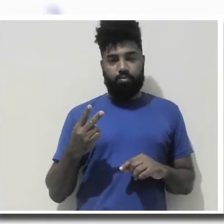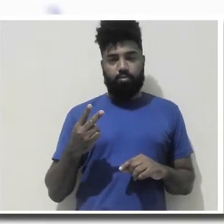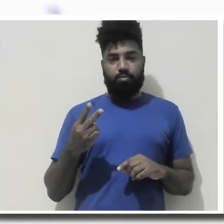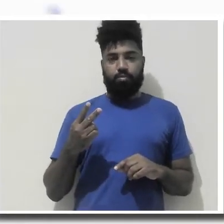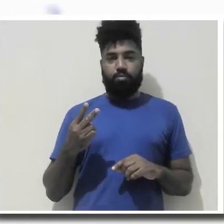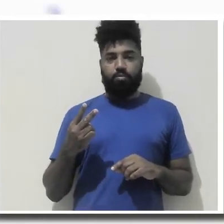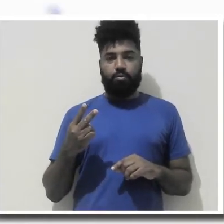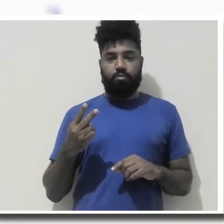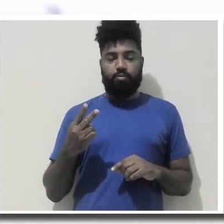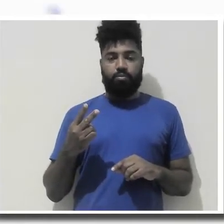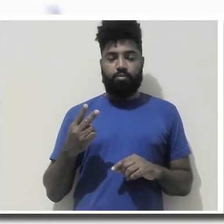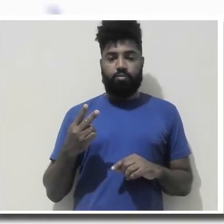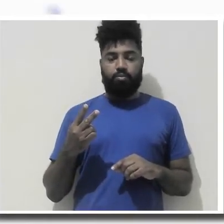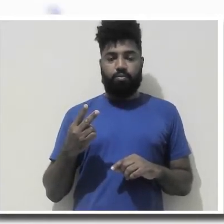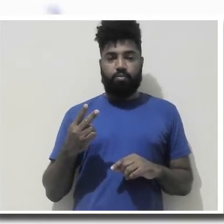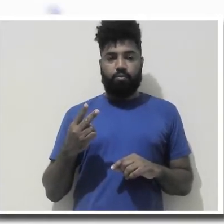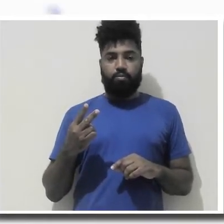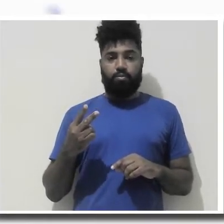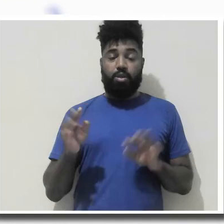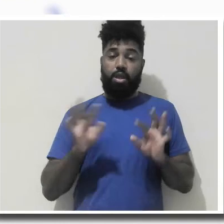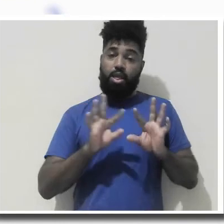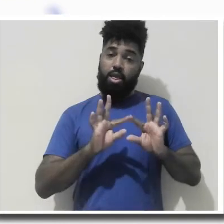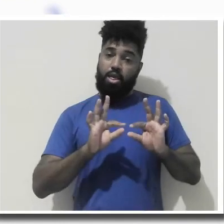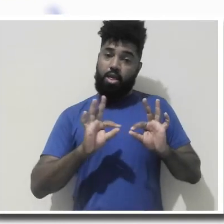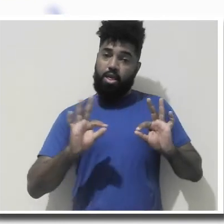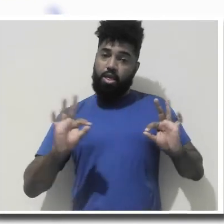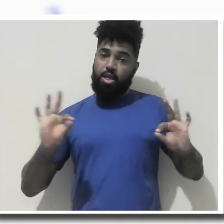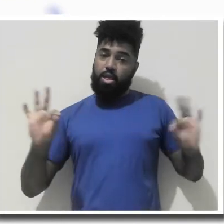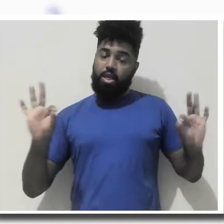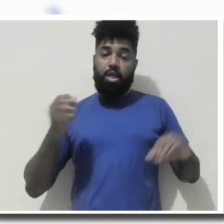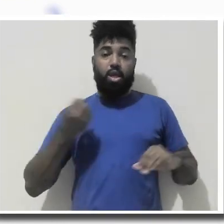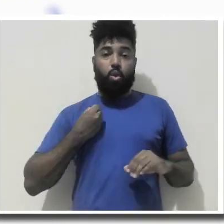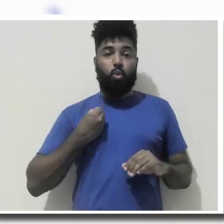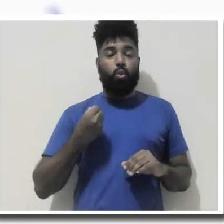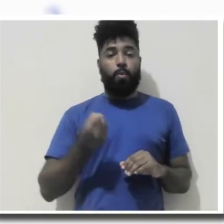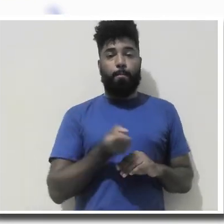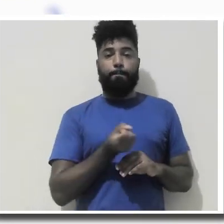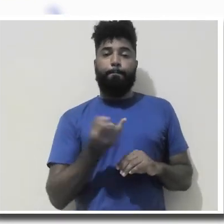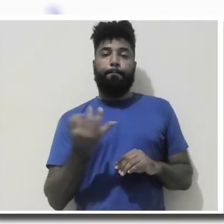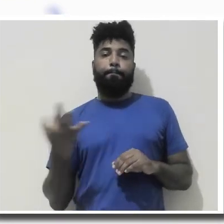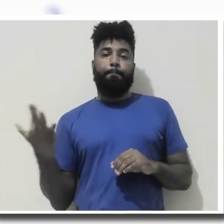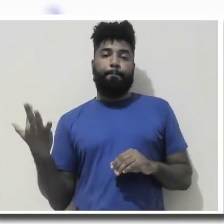2. Então aqui é a nossa reta numérica.